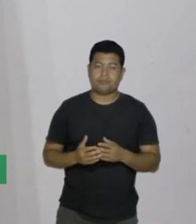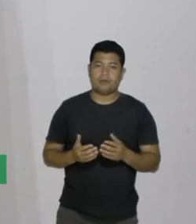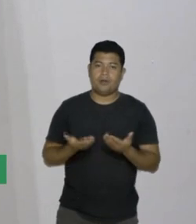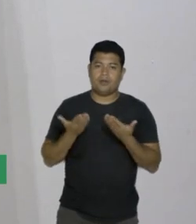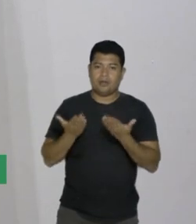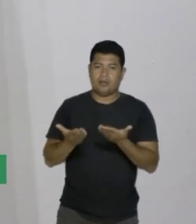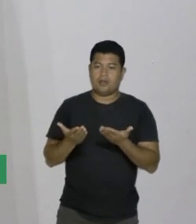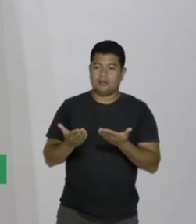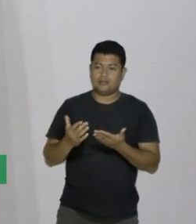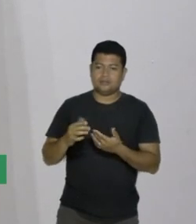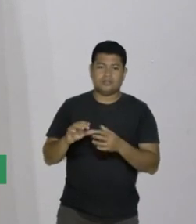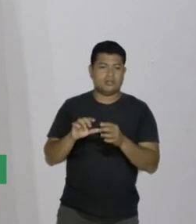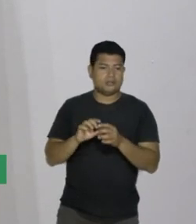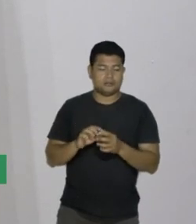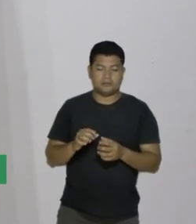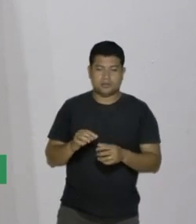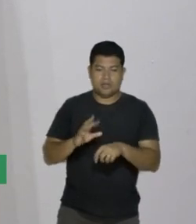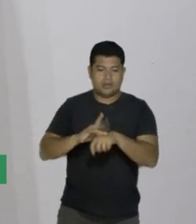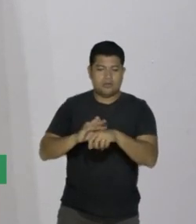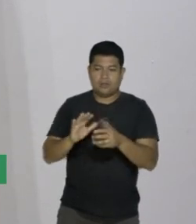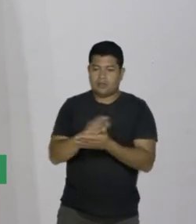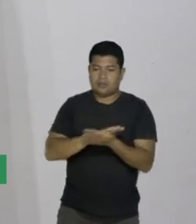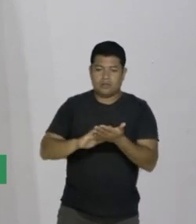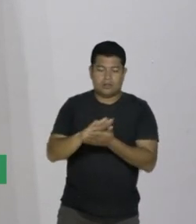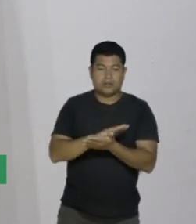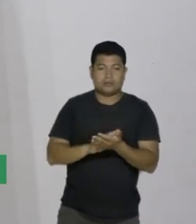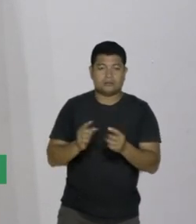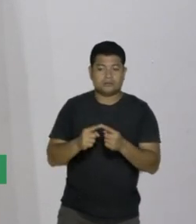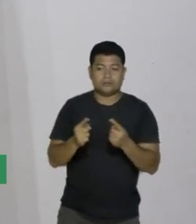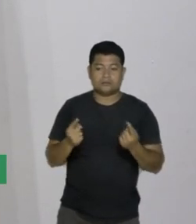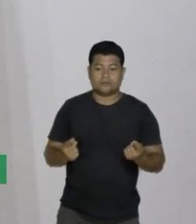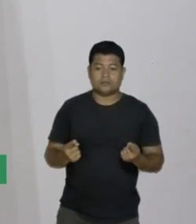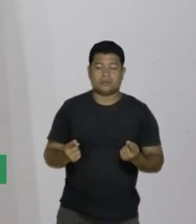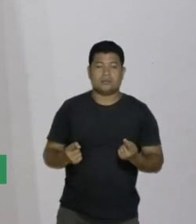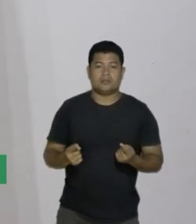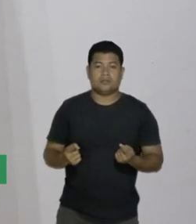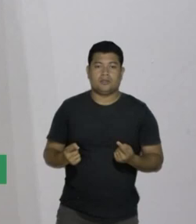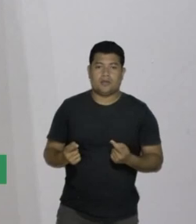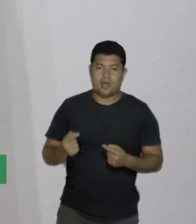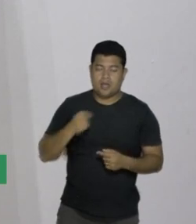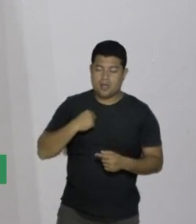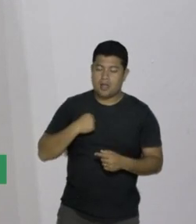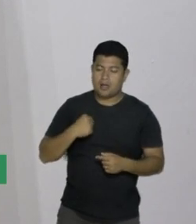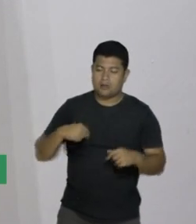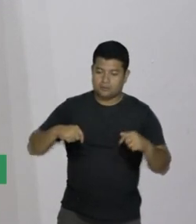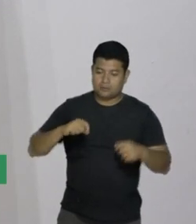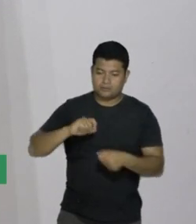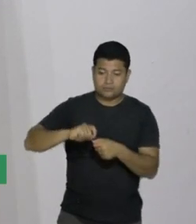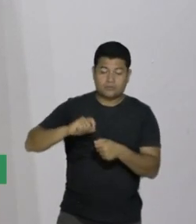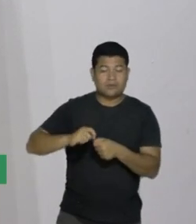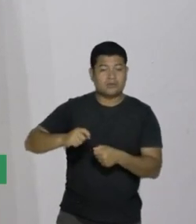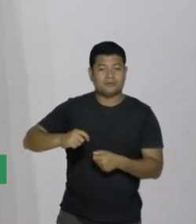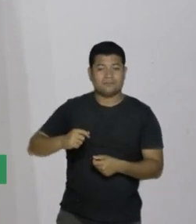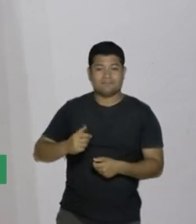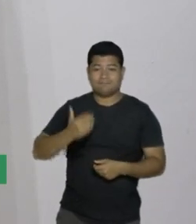livre das pragas então é este apelo que faço aqui a todos aqueles que puderem nos ouvir